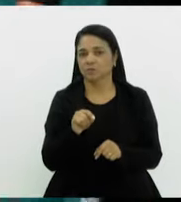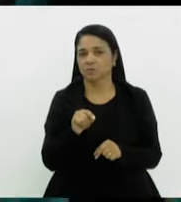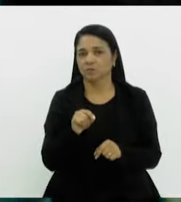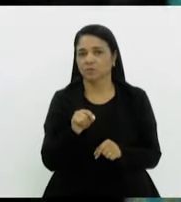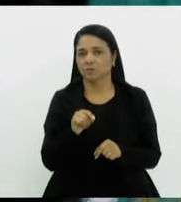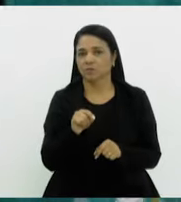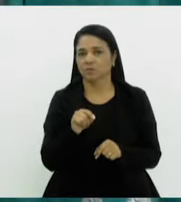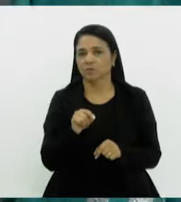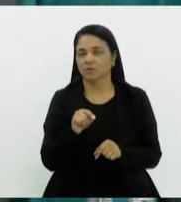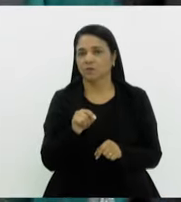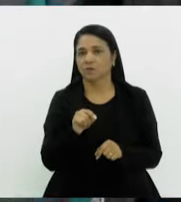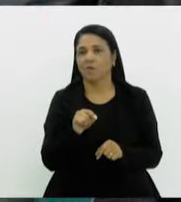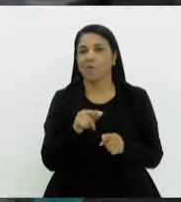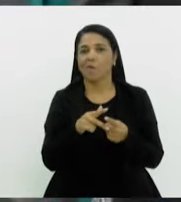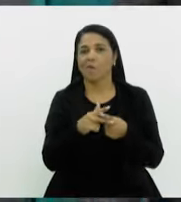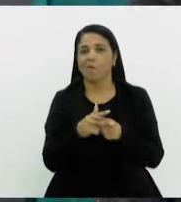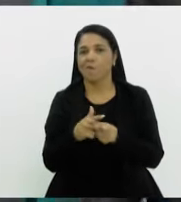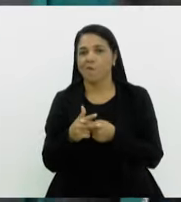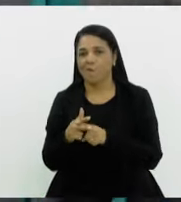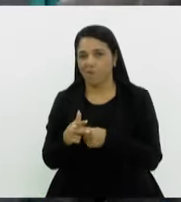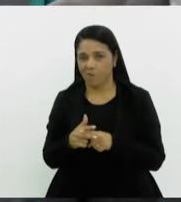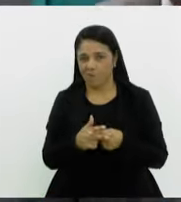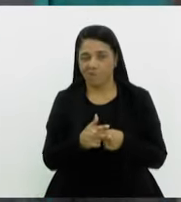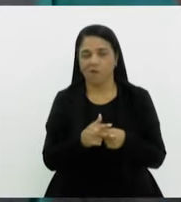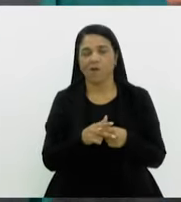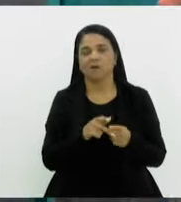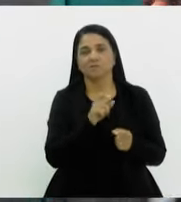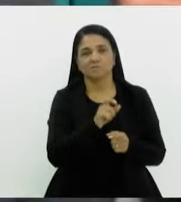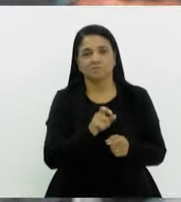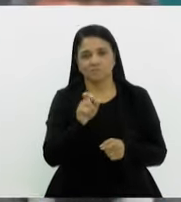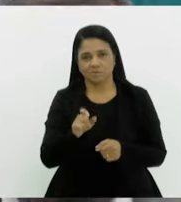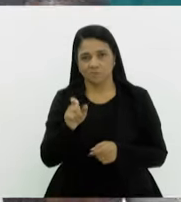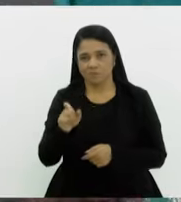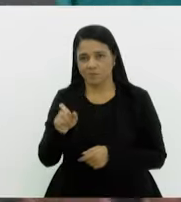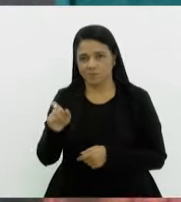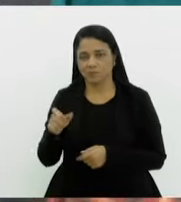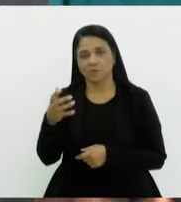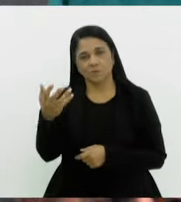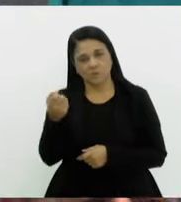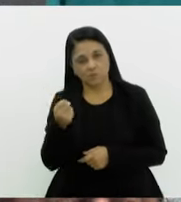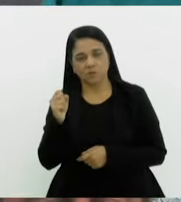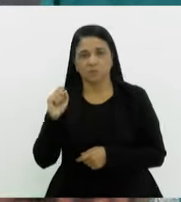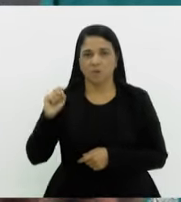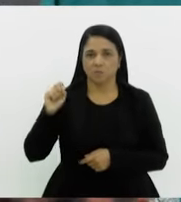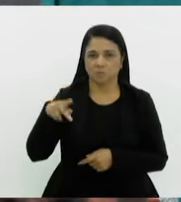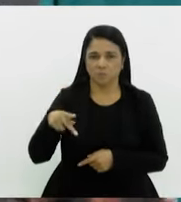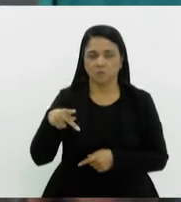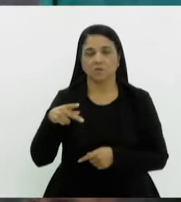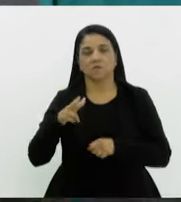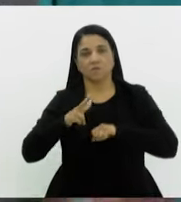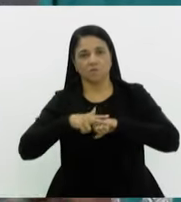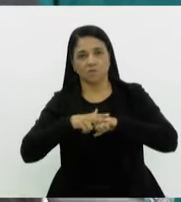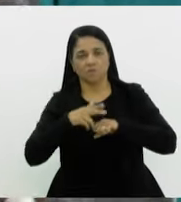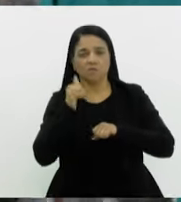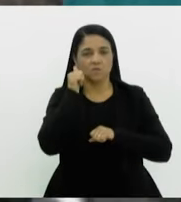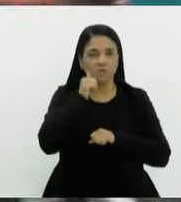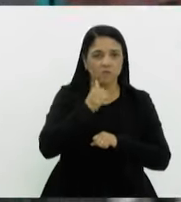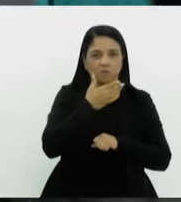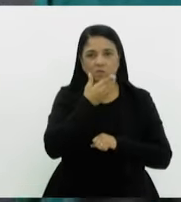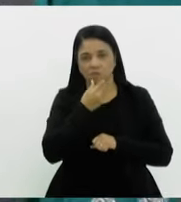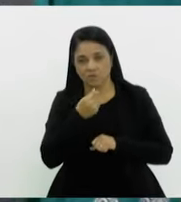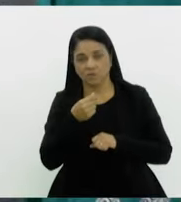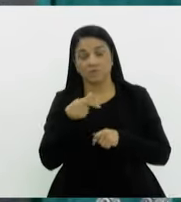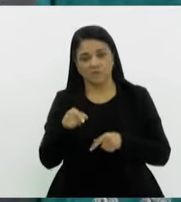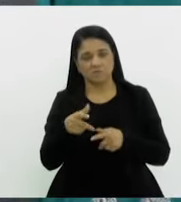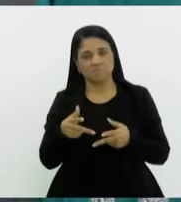uma reparação àqueles e aquelas que são pensionistas, viúvos e viúvas. A gente viu, inclusive,